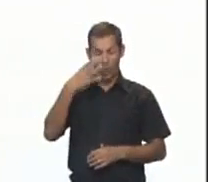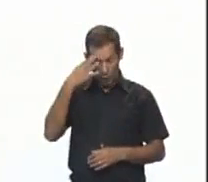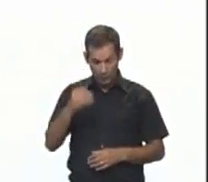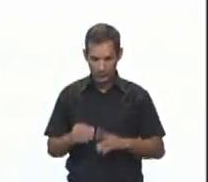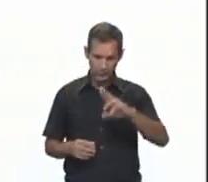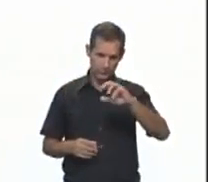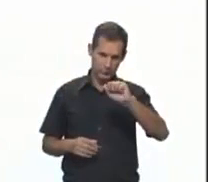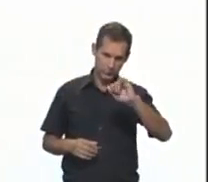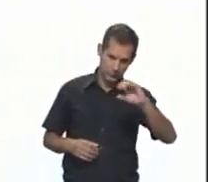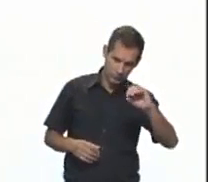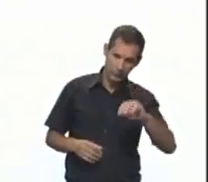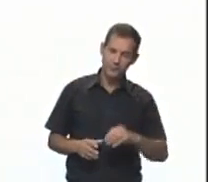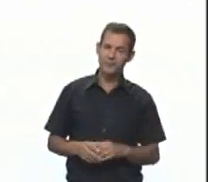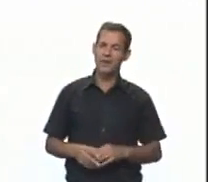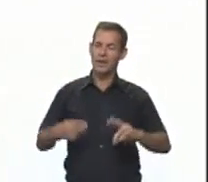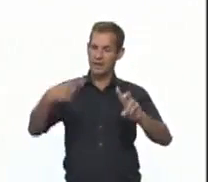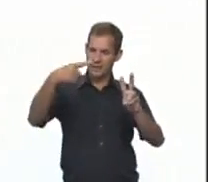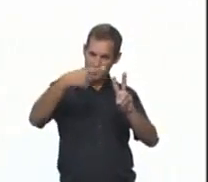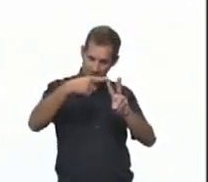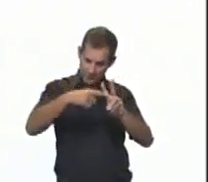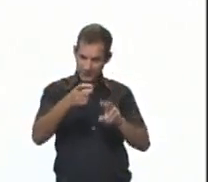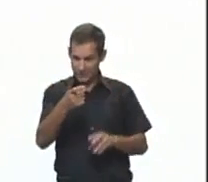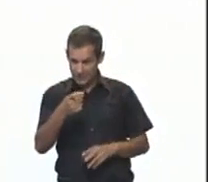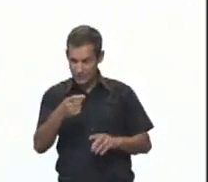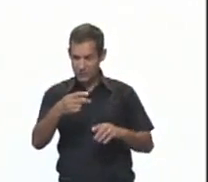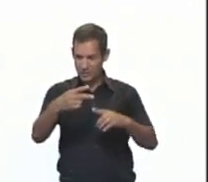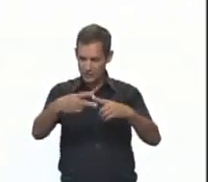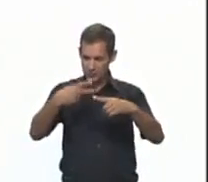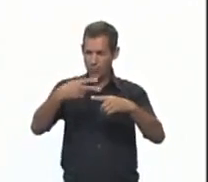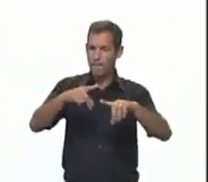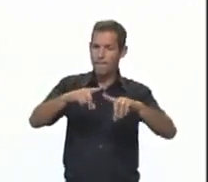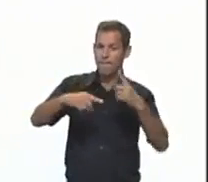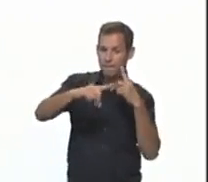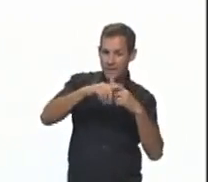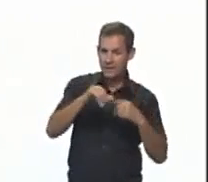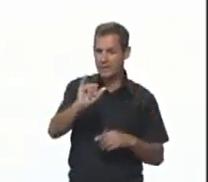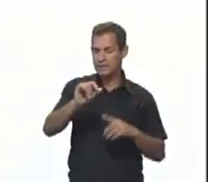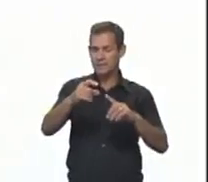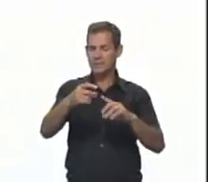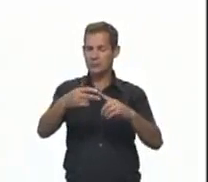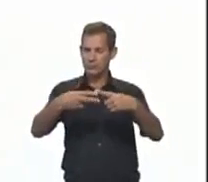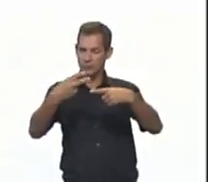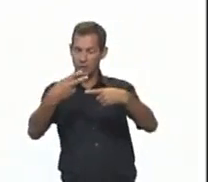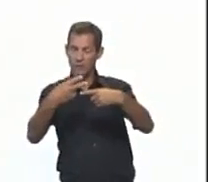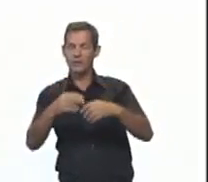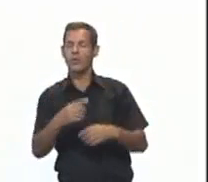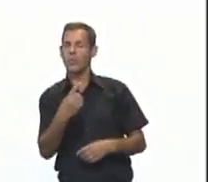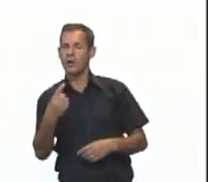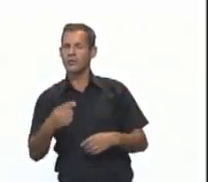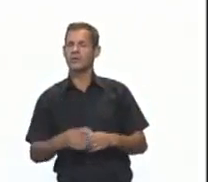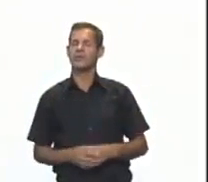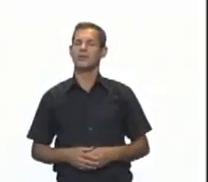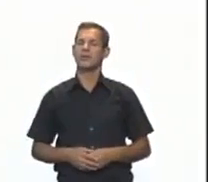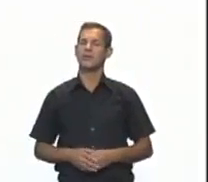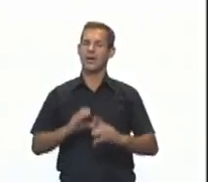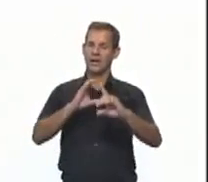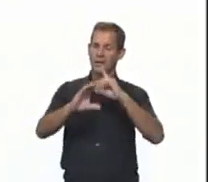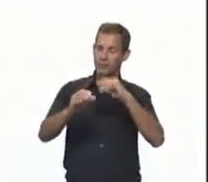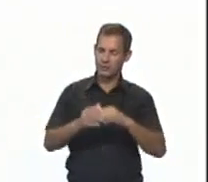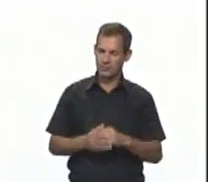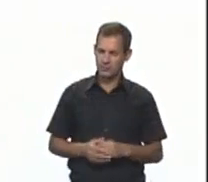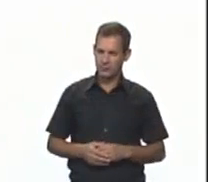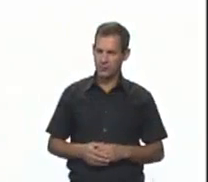Que o raio é a raiz quadrada de x ao quadrado mais y ao quadrado. Então, eu vou elevar cada uma dessas